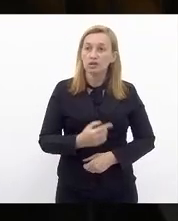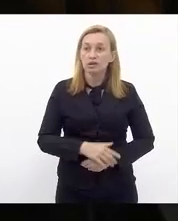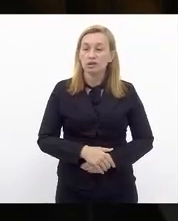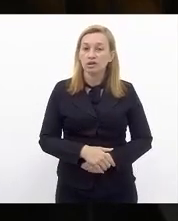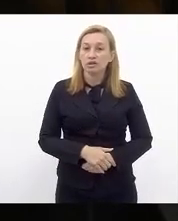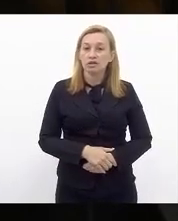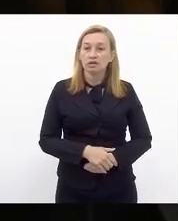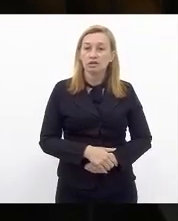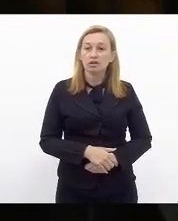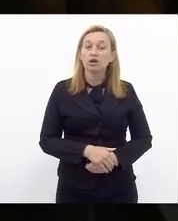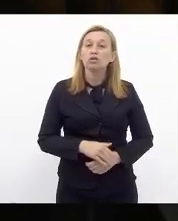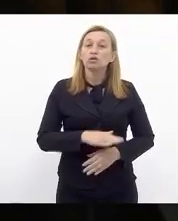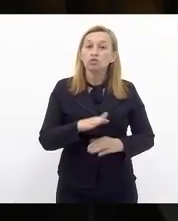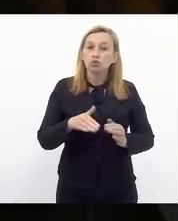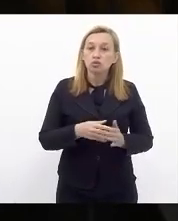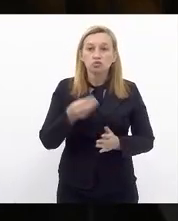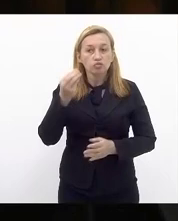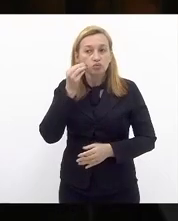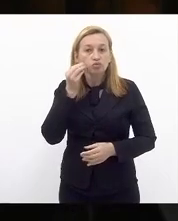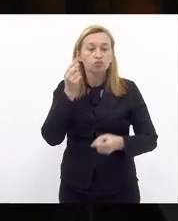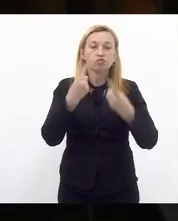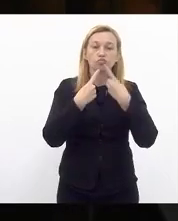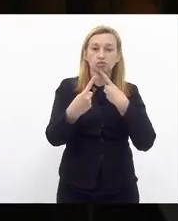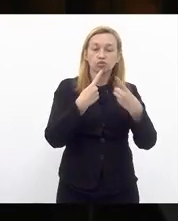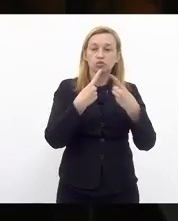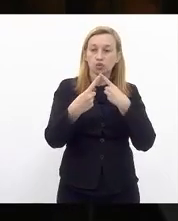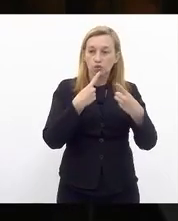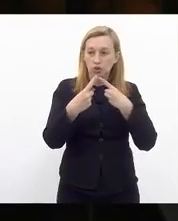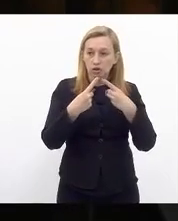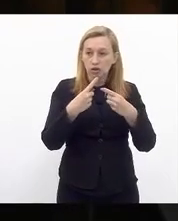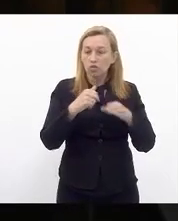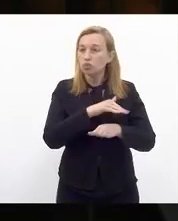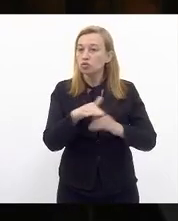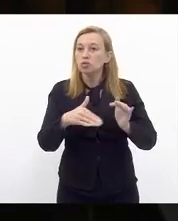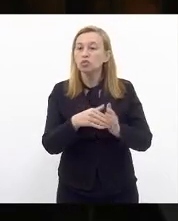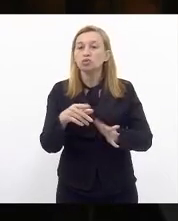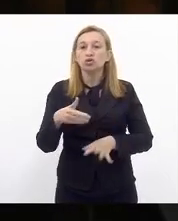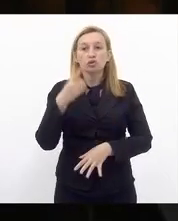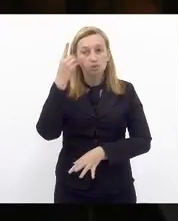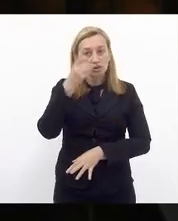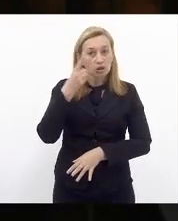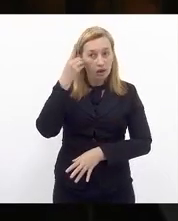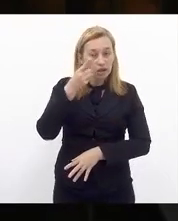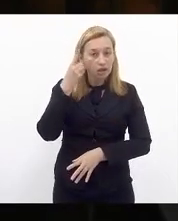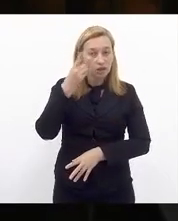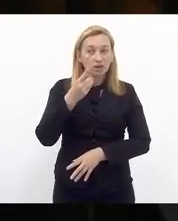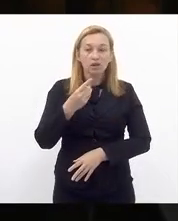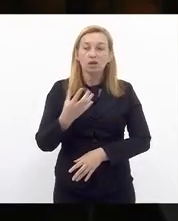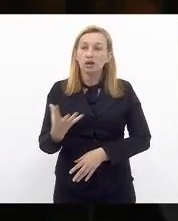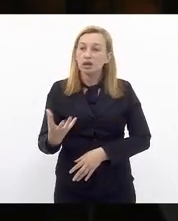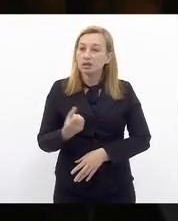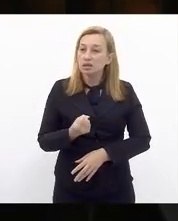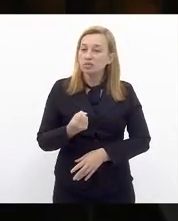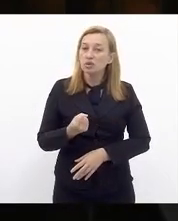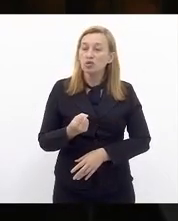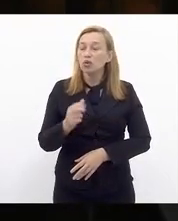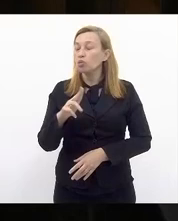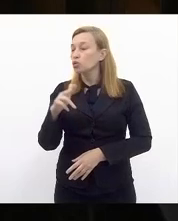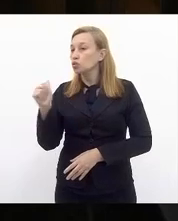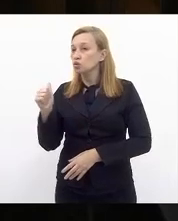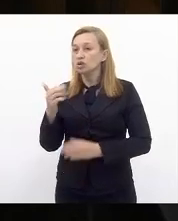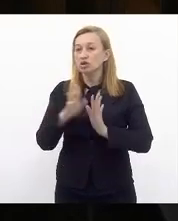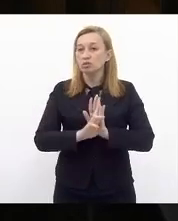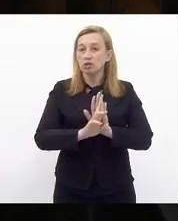dando toda a oportunidade de discutindo com os parlamentares com o recebi como nunca